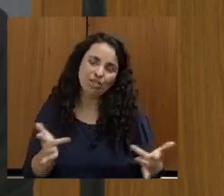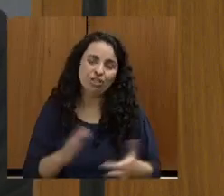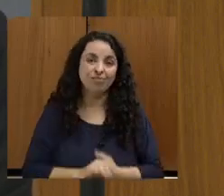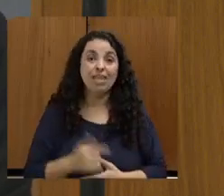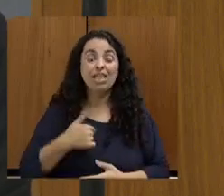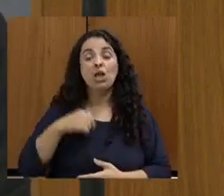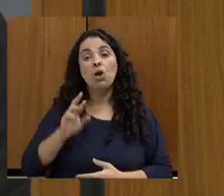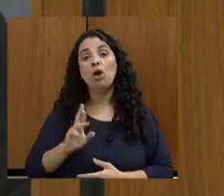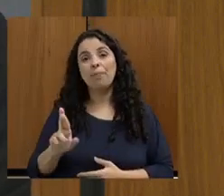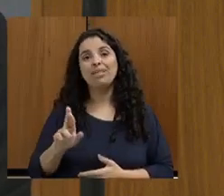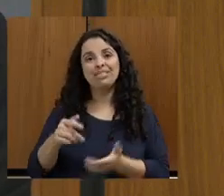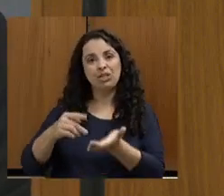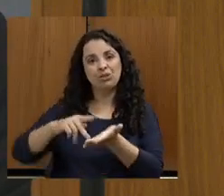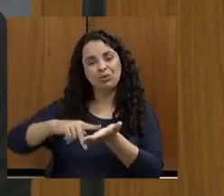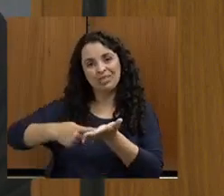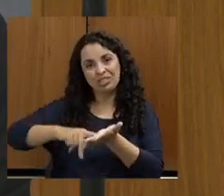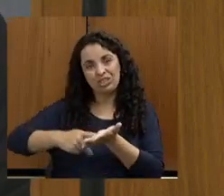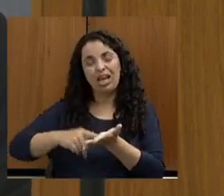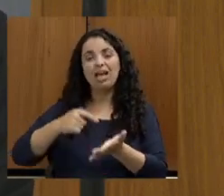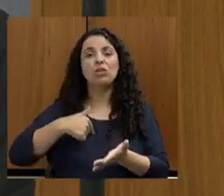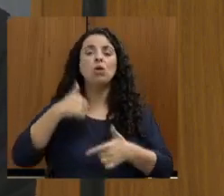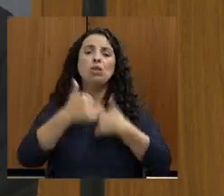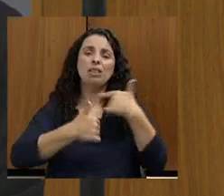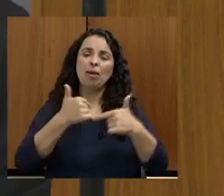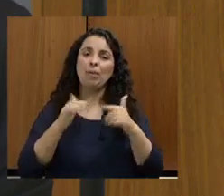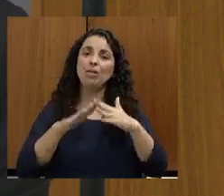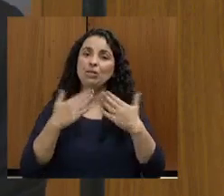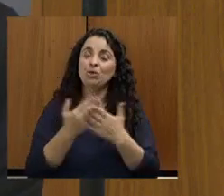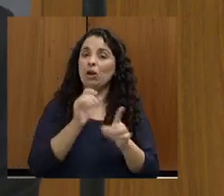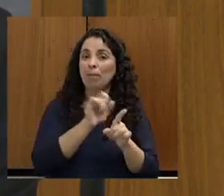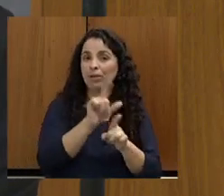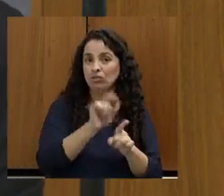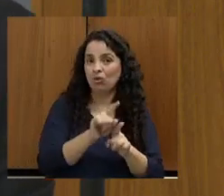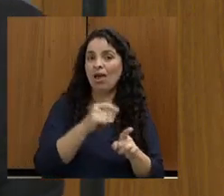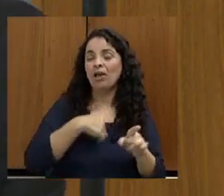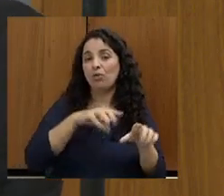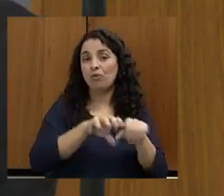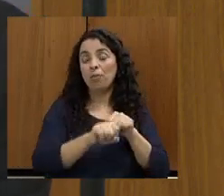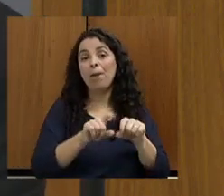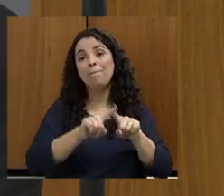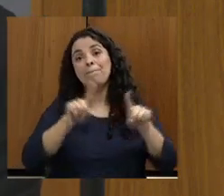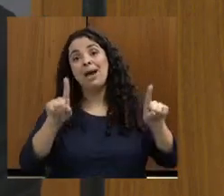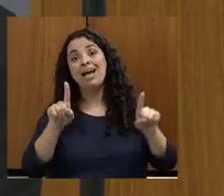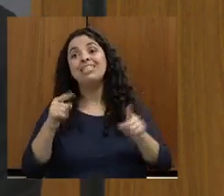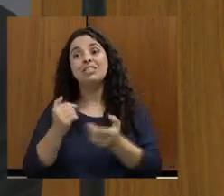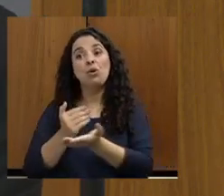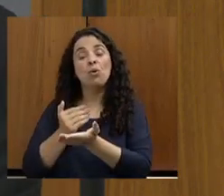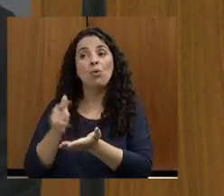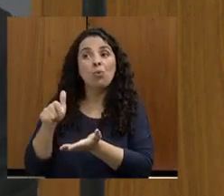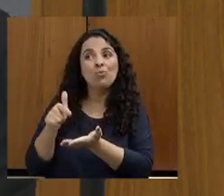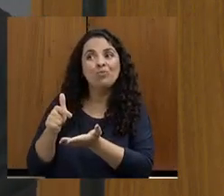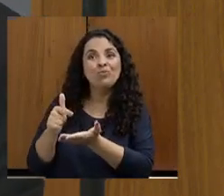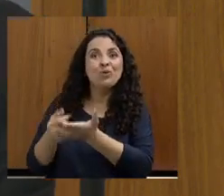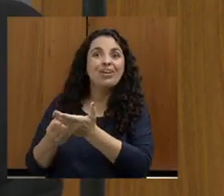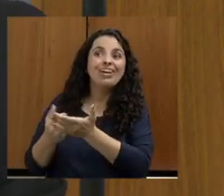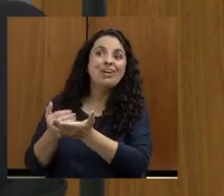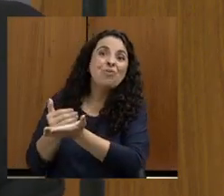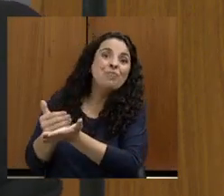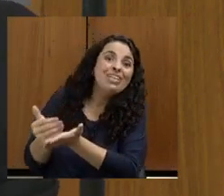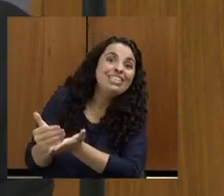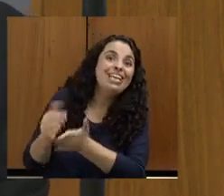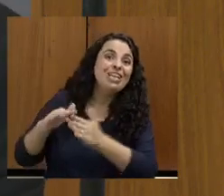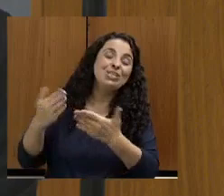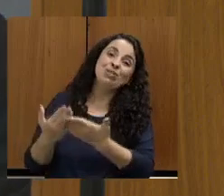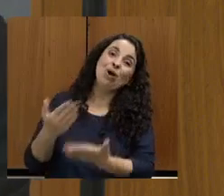escola particular desde que eu me formei, mas eu sou oriundo do sistema público, eu estudei a vida inteira em instituições públicas, eu me